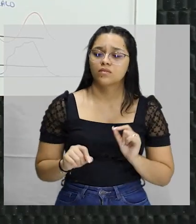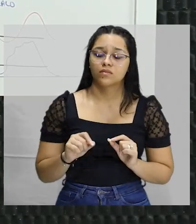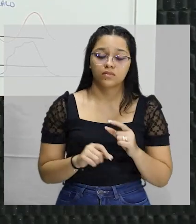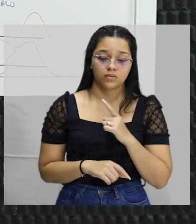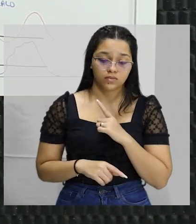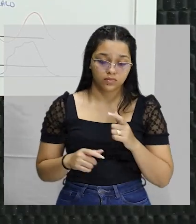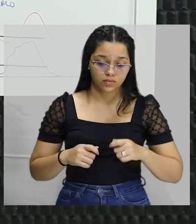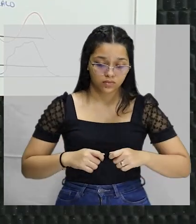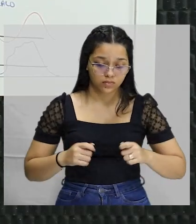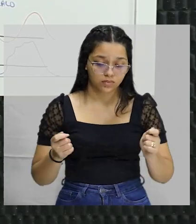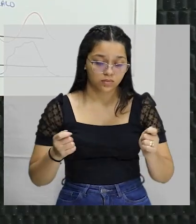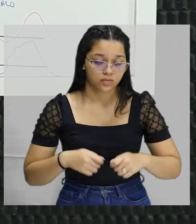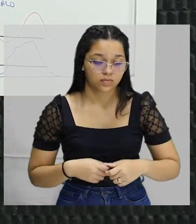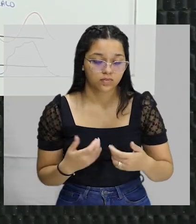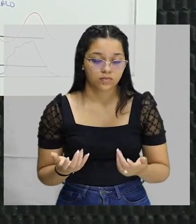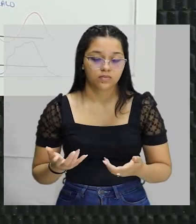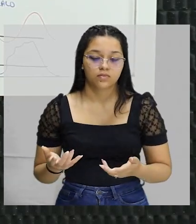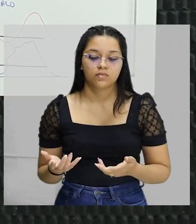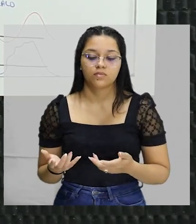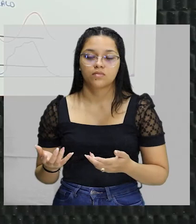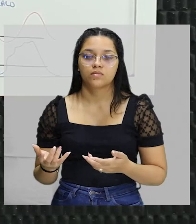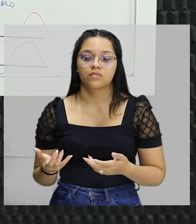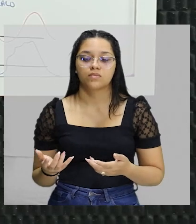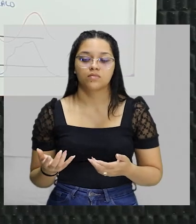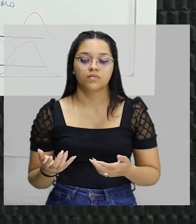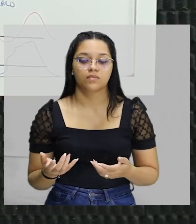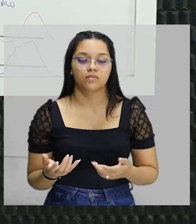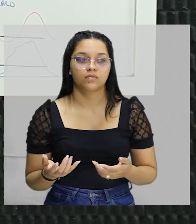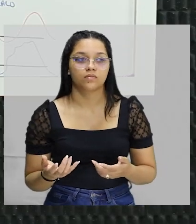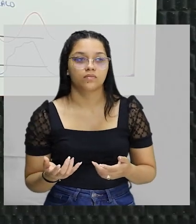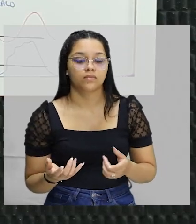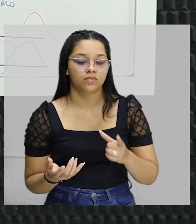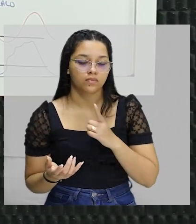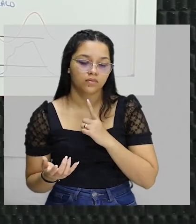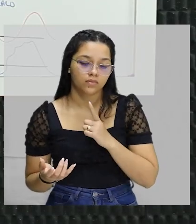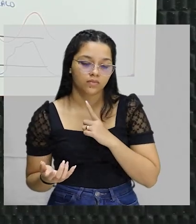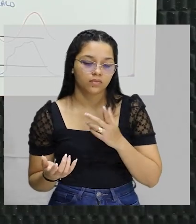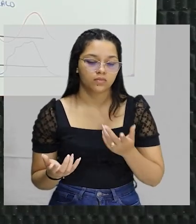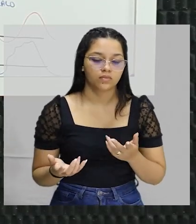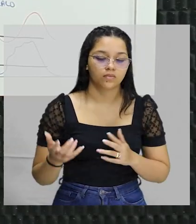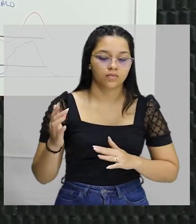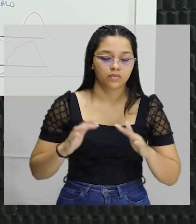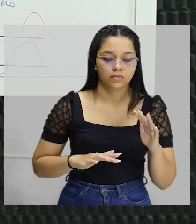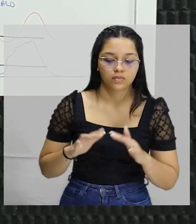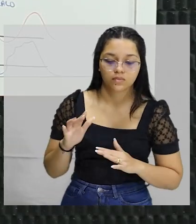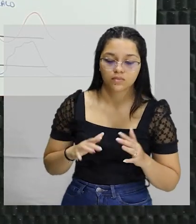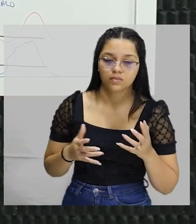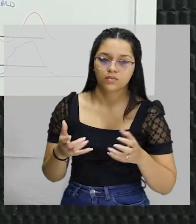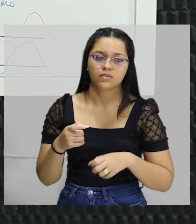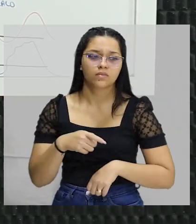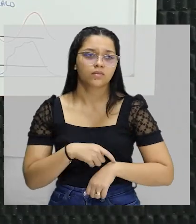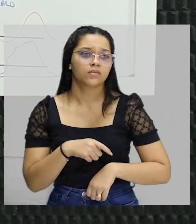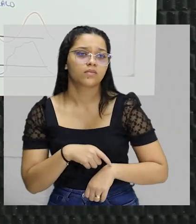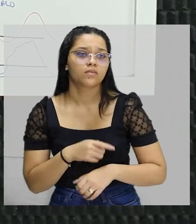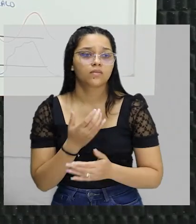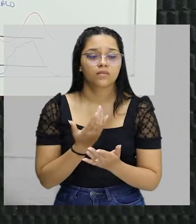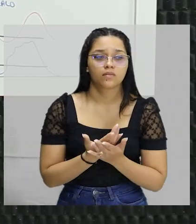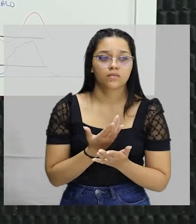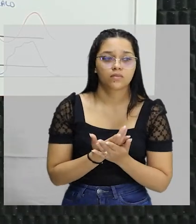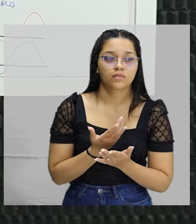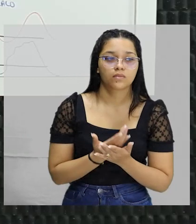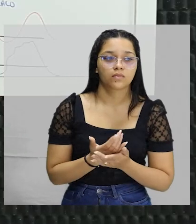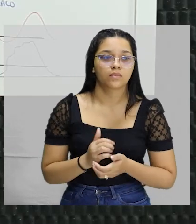têm a capacidade, certo? De, logicamente, que isso aí requer tempo de estudo e